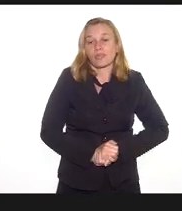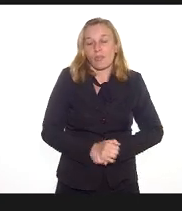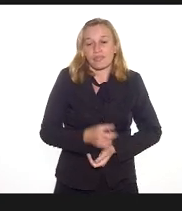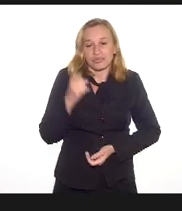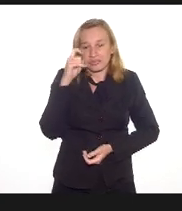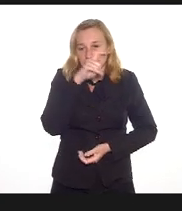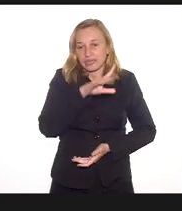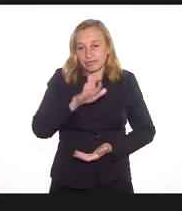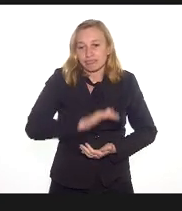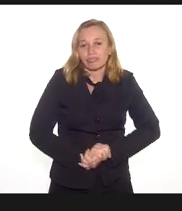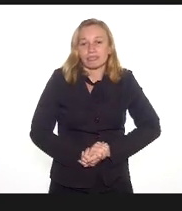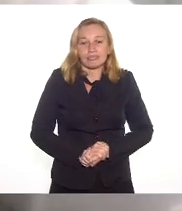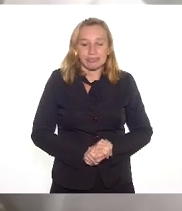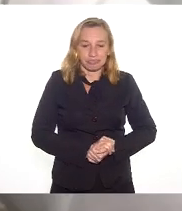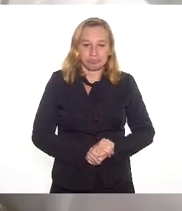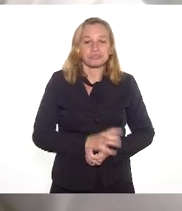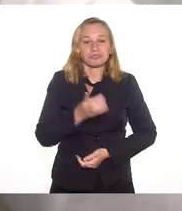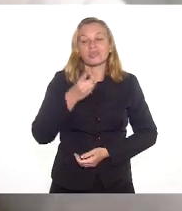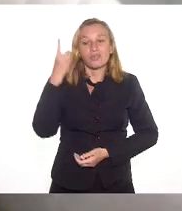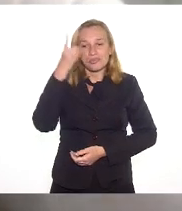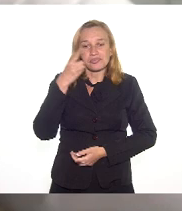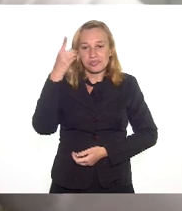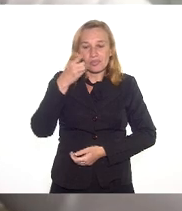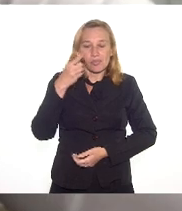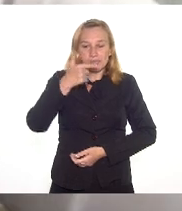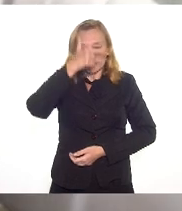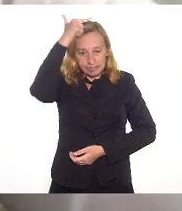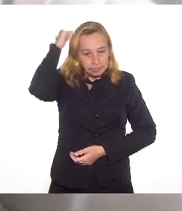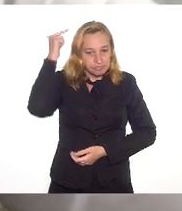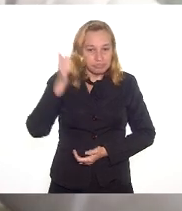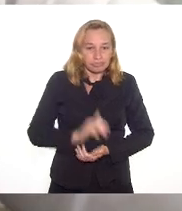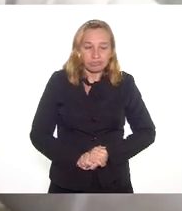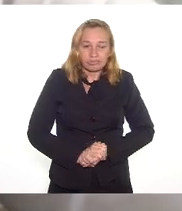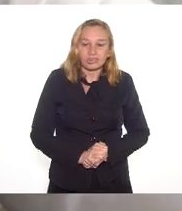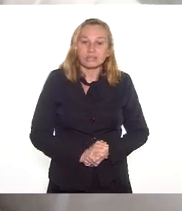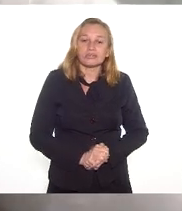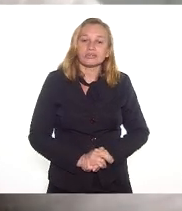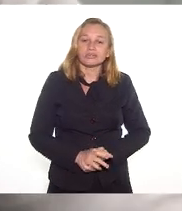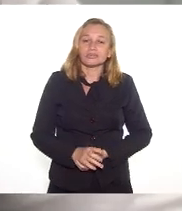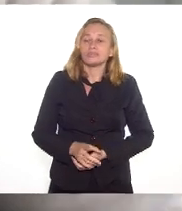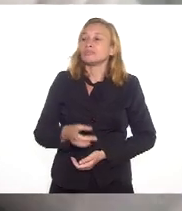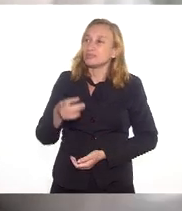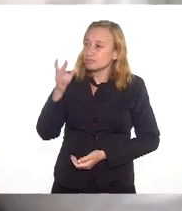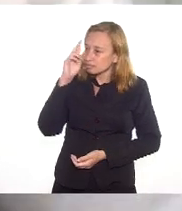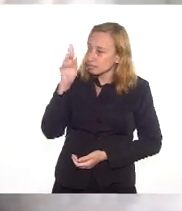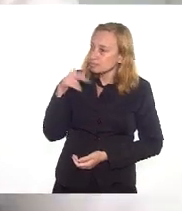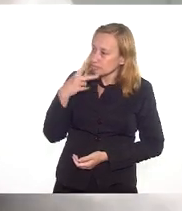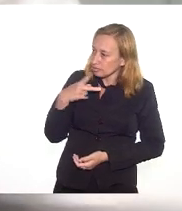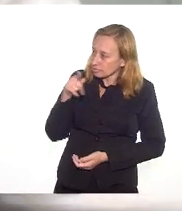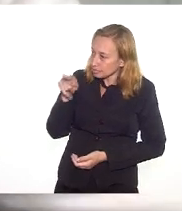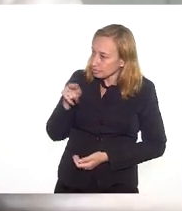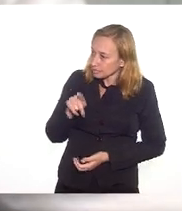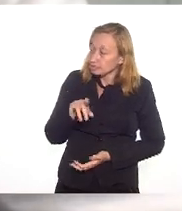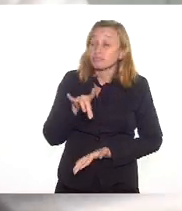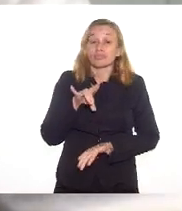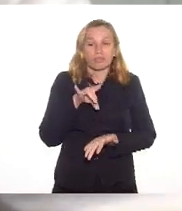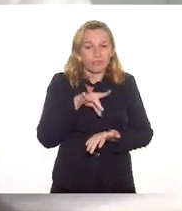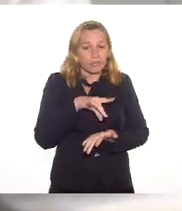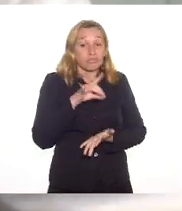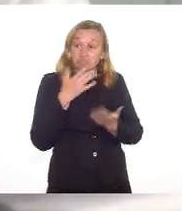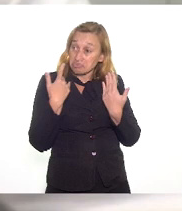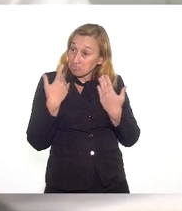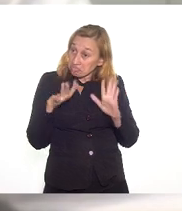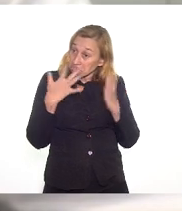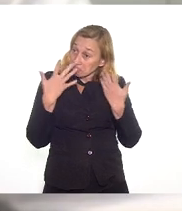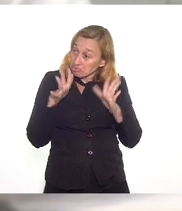complicado. Luiz Paulo, deputado Luiz Paulo, isso que Vossa Excelência está bem narrando aí, aliás,